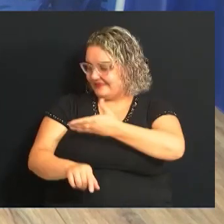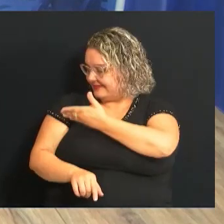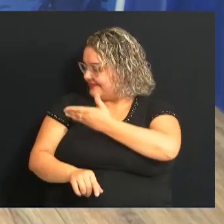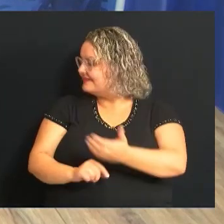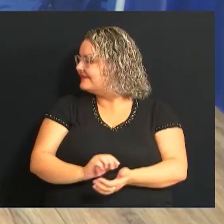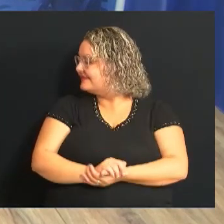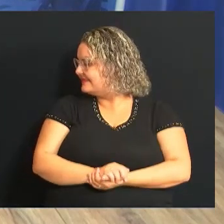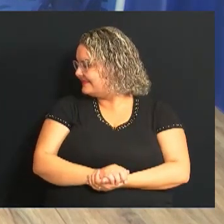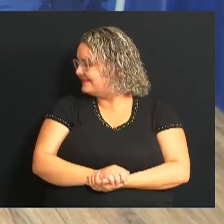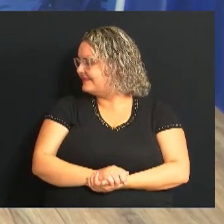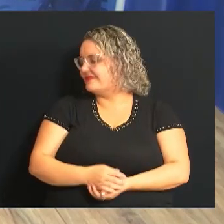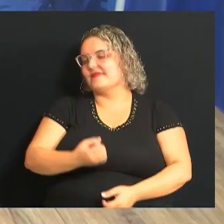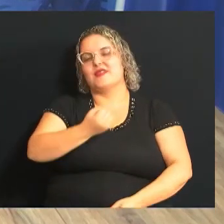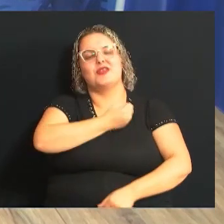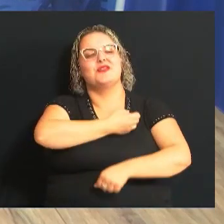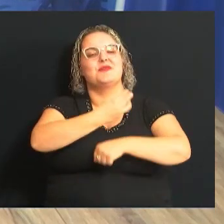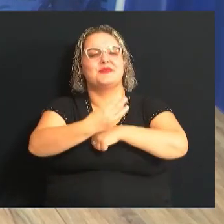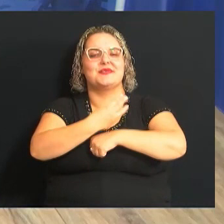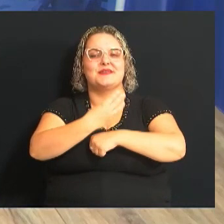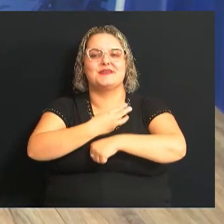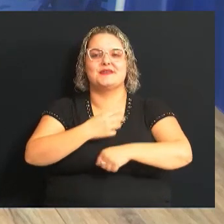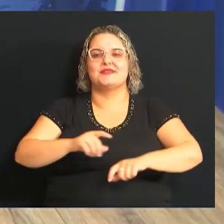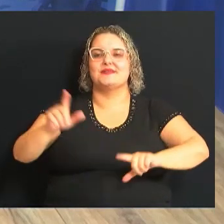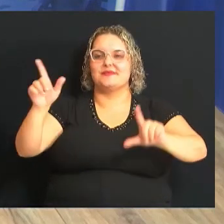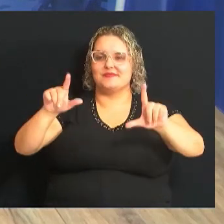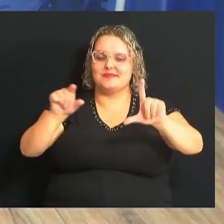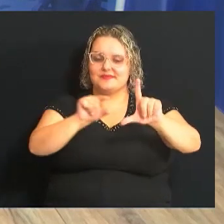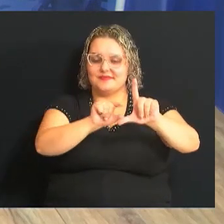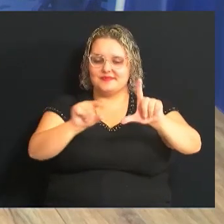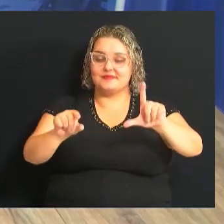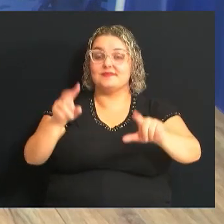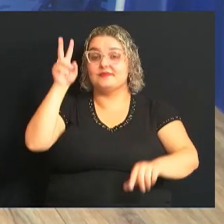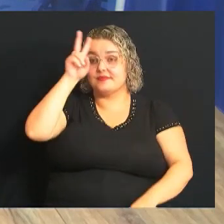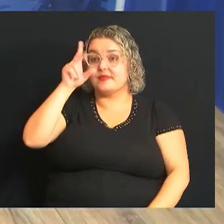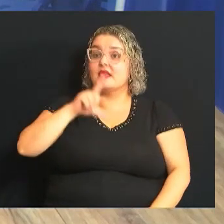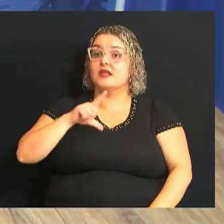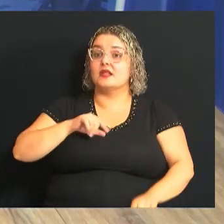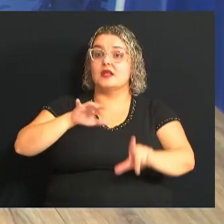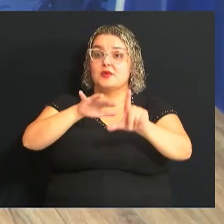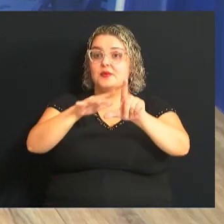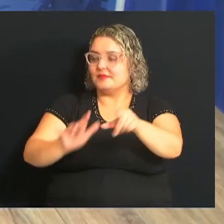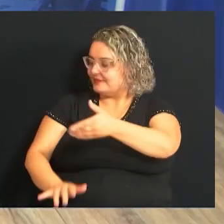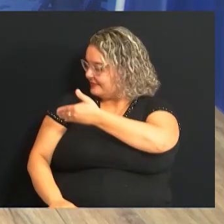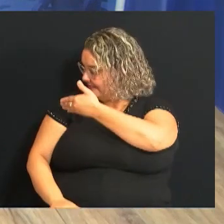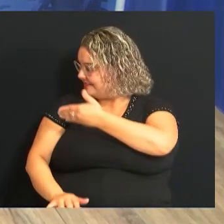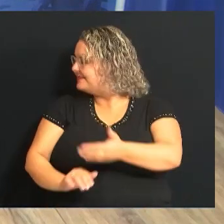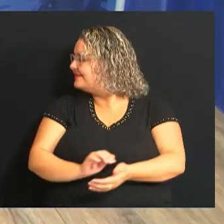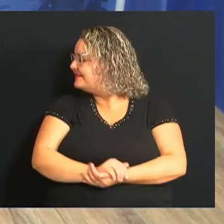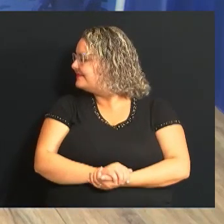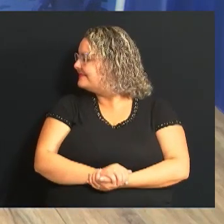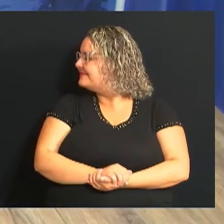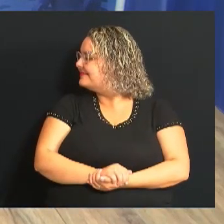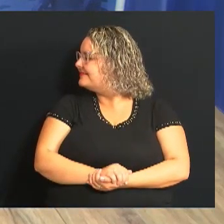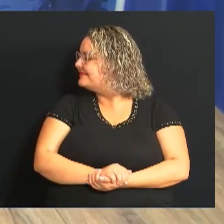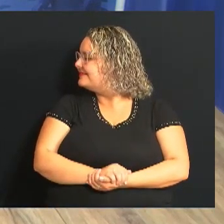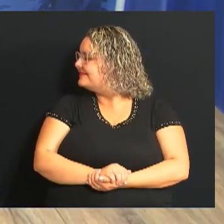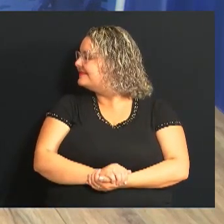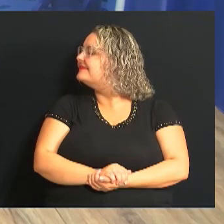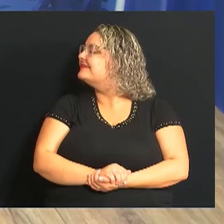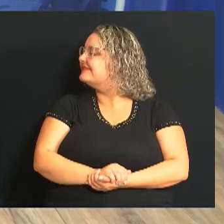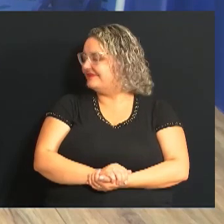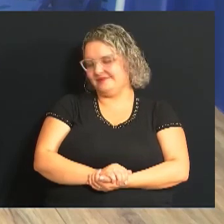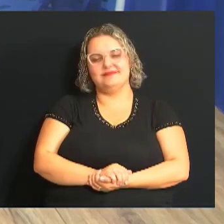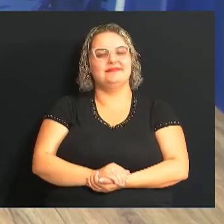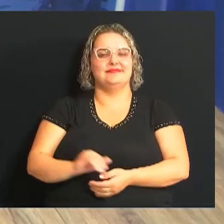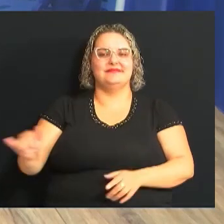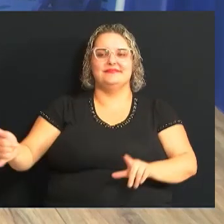978293776. O número do WhatsApp está aqui embaixo da sua tela. Lembrando que tem também o nosso QR Code. Olha só, tô apontando aqui para ele, hein? Com a